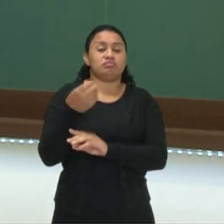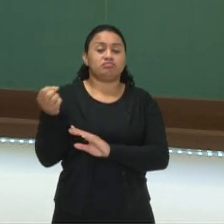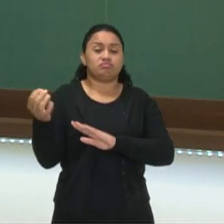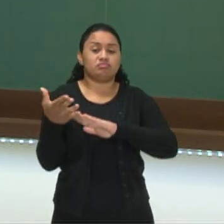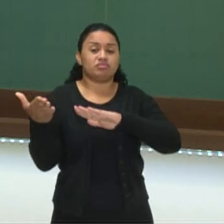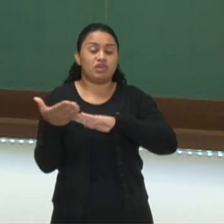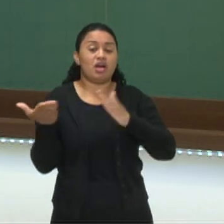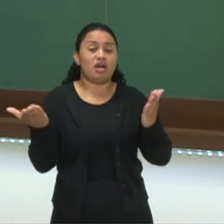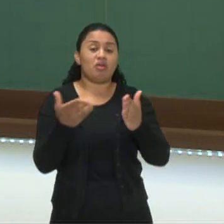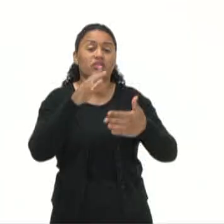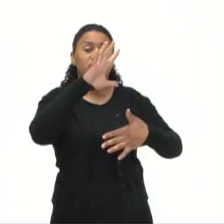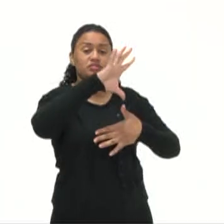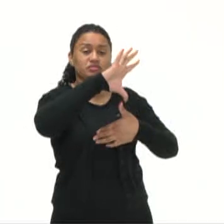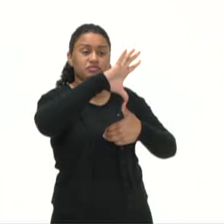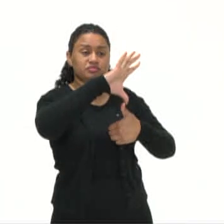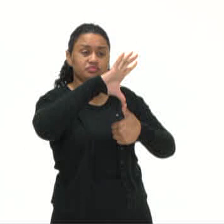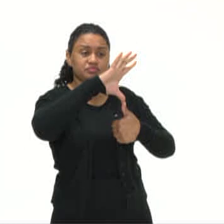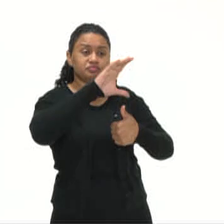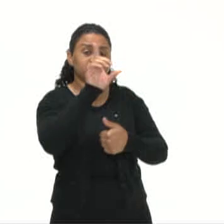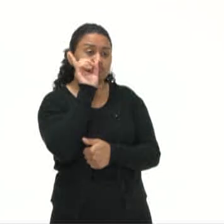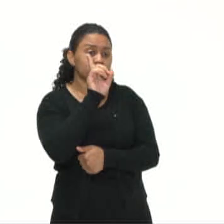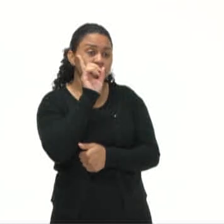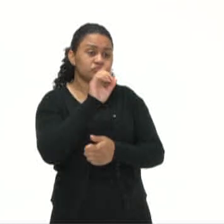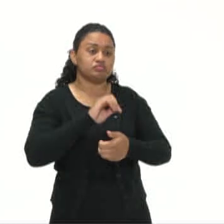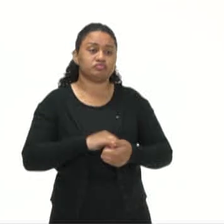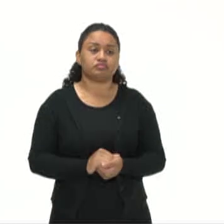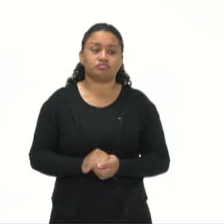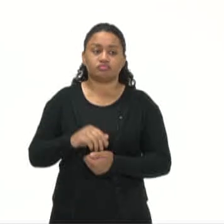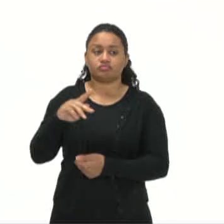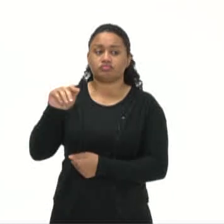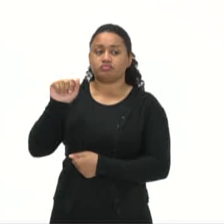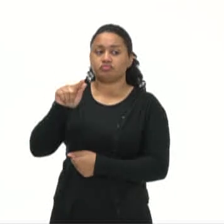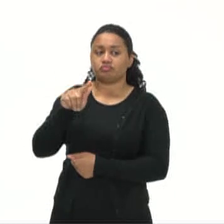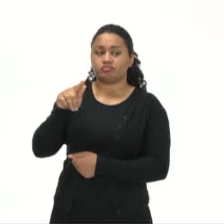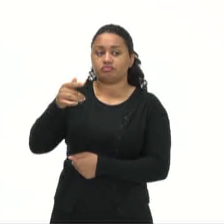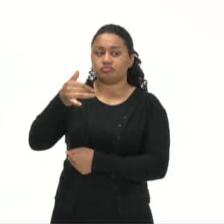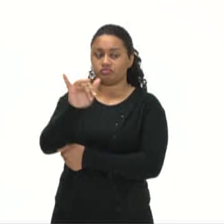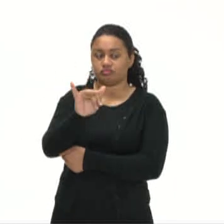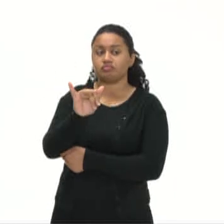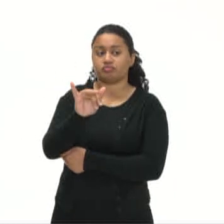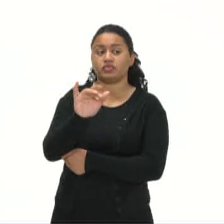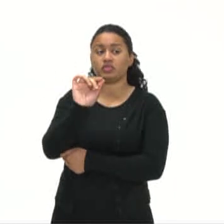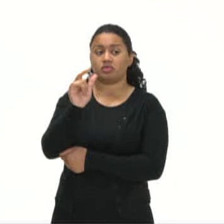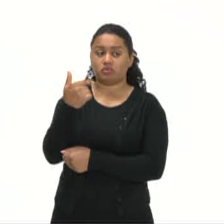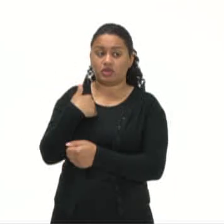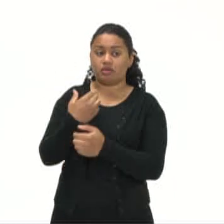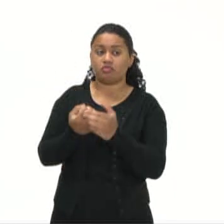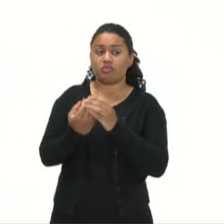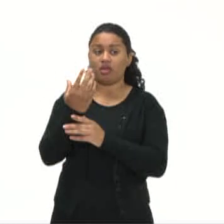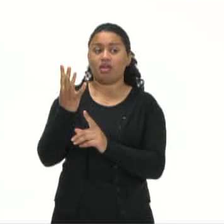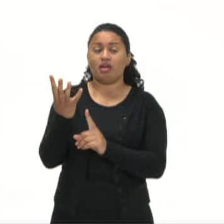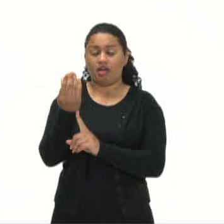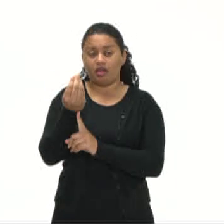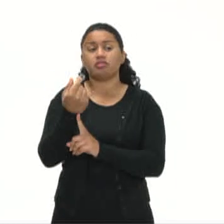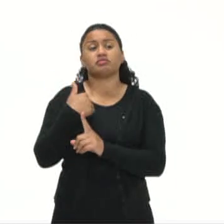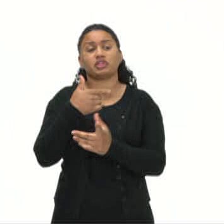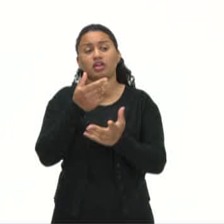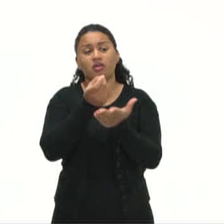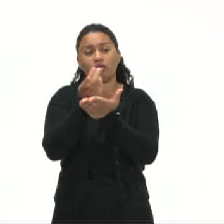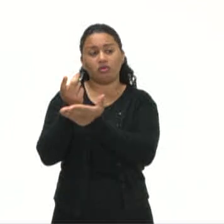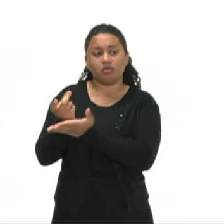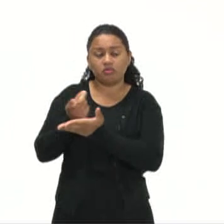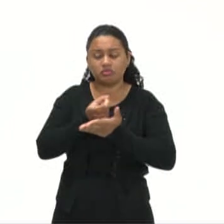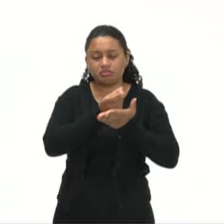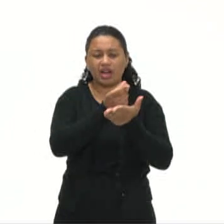agora. Pegue Guggenheim, investidora nas artes, de 1939 a 1941, resolve adquirir uma coleção de arte moderna com a ajuda de